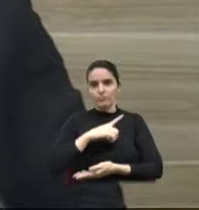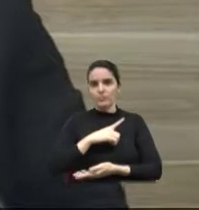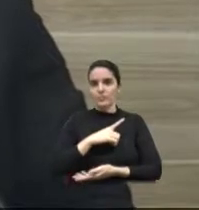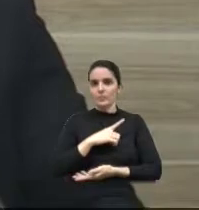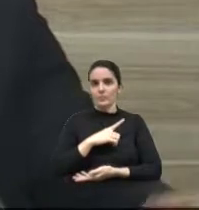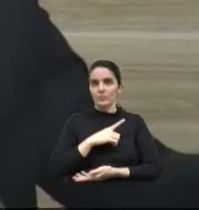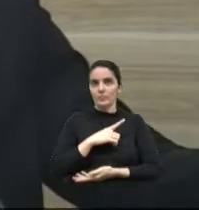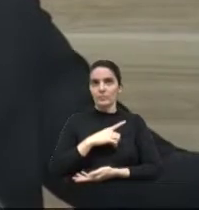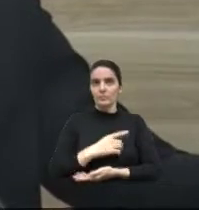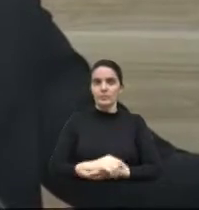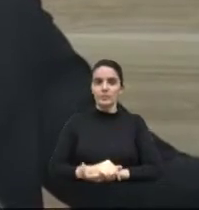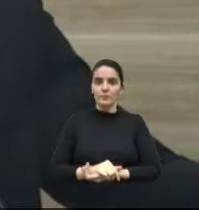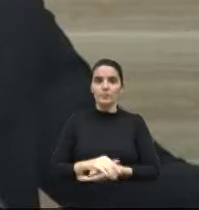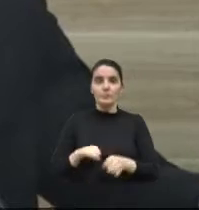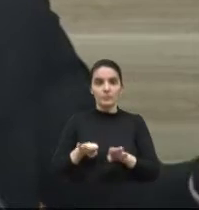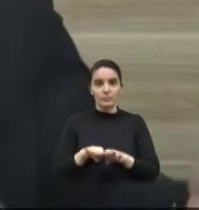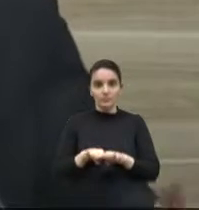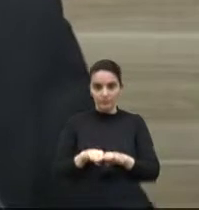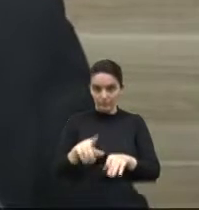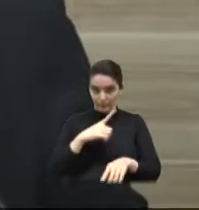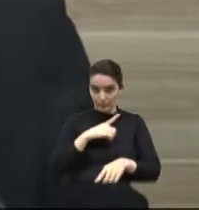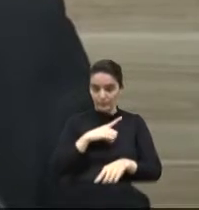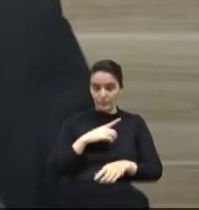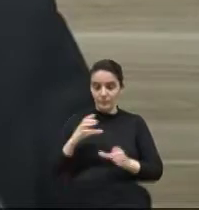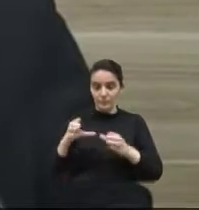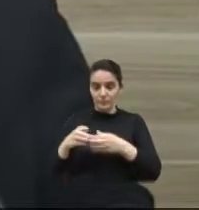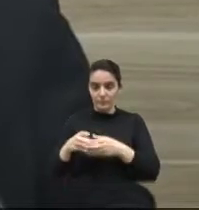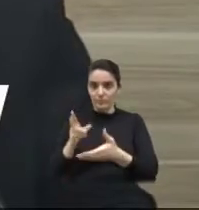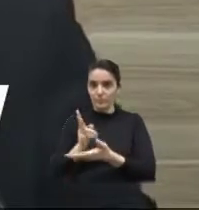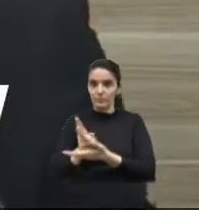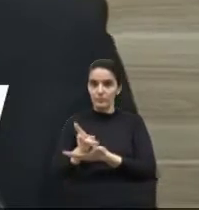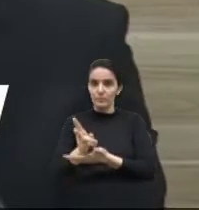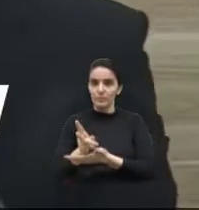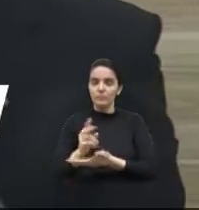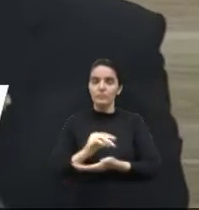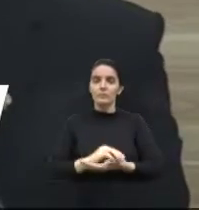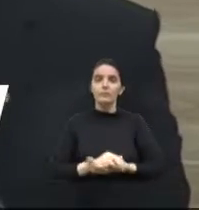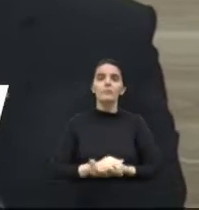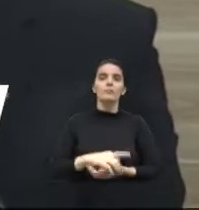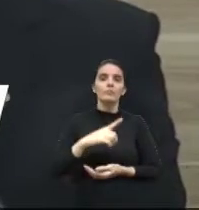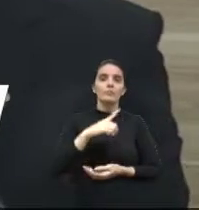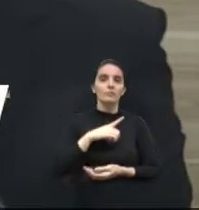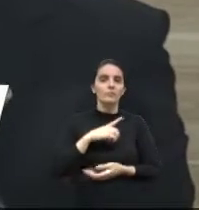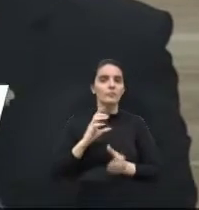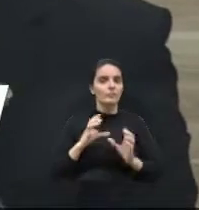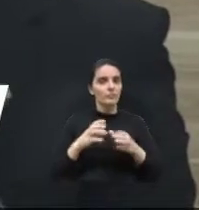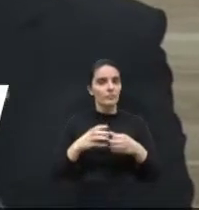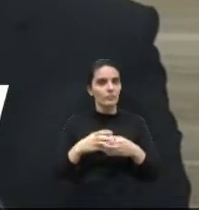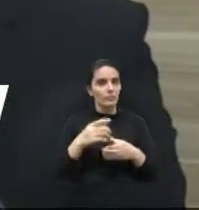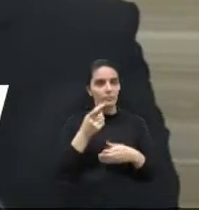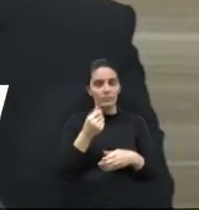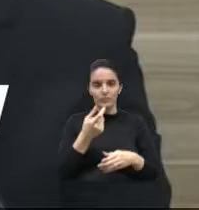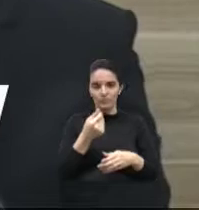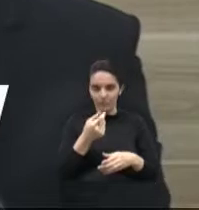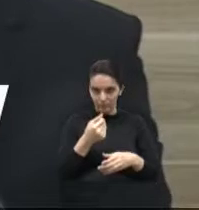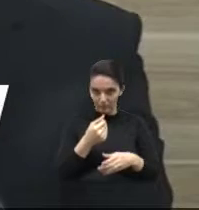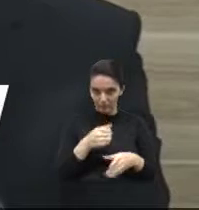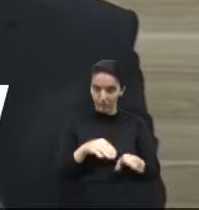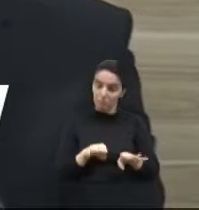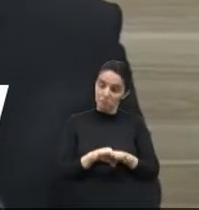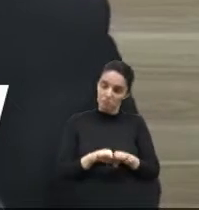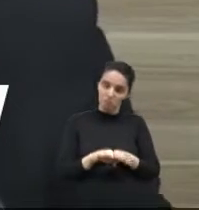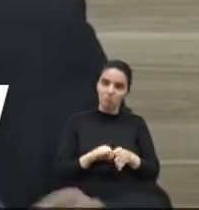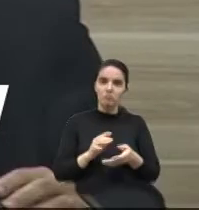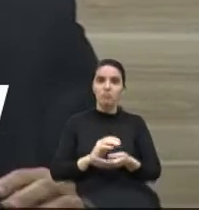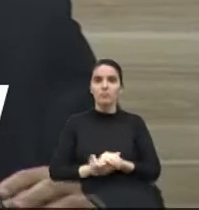tratar desses assuntos. Temos a comissão permanente de fiscalização dos atos, temos a comissão de orçamento, que também pode ser